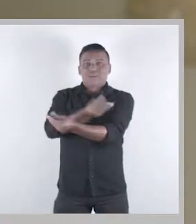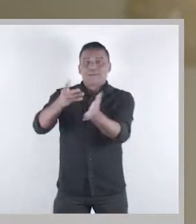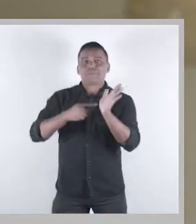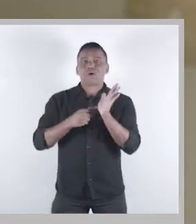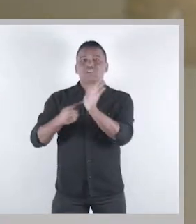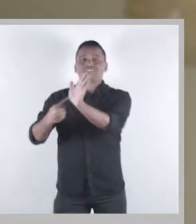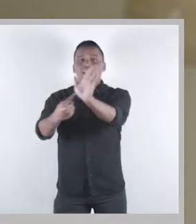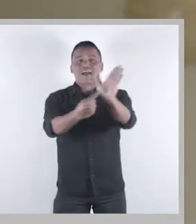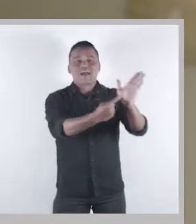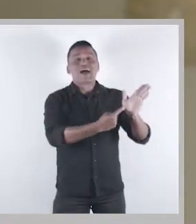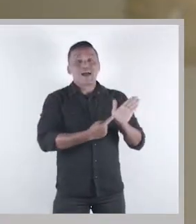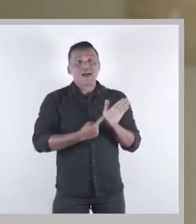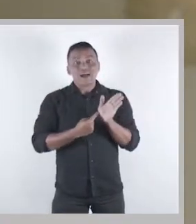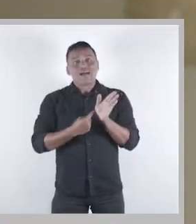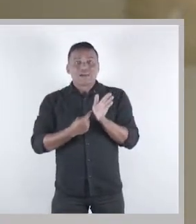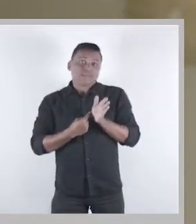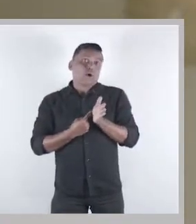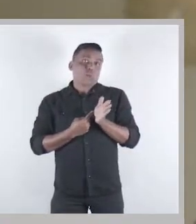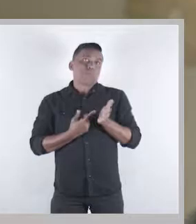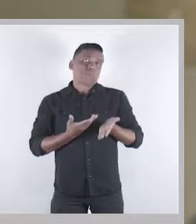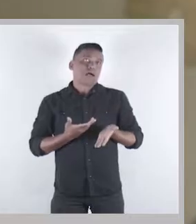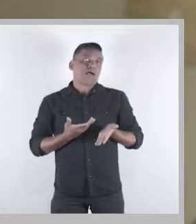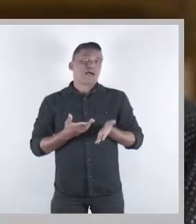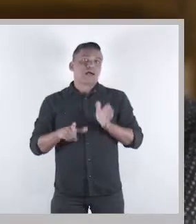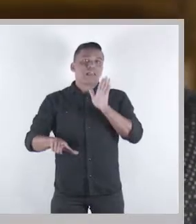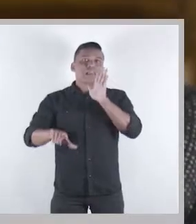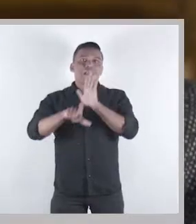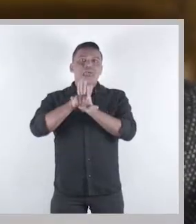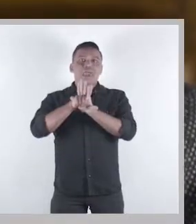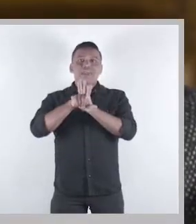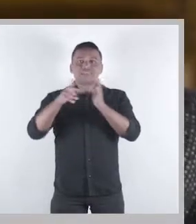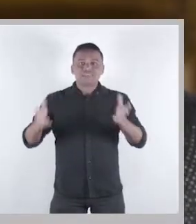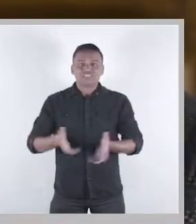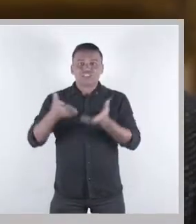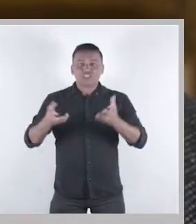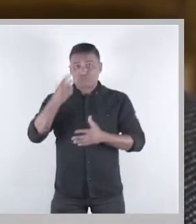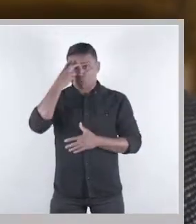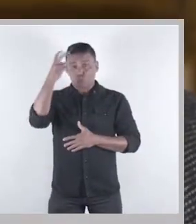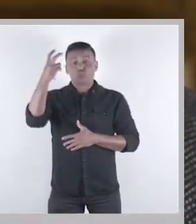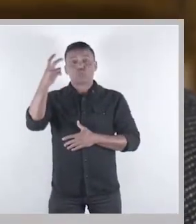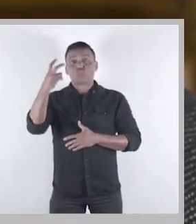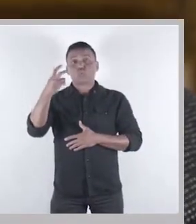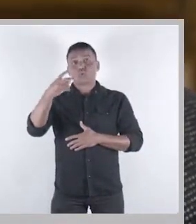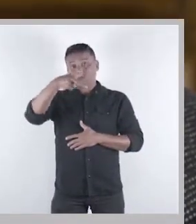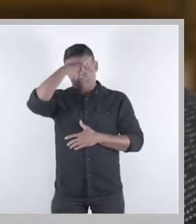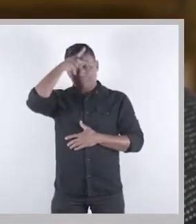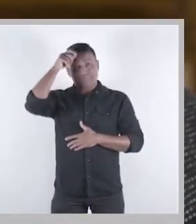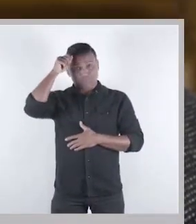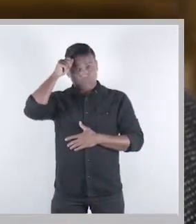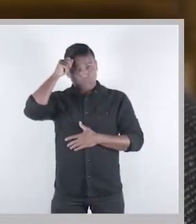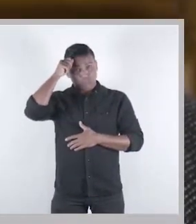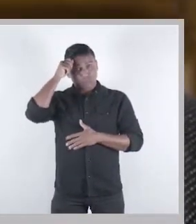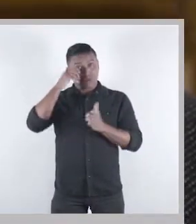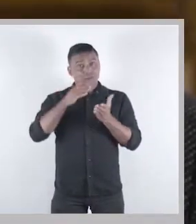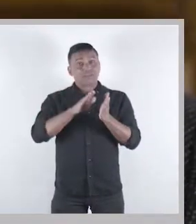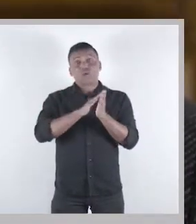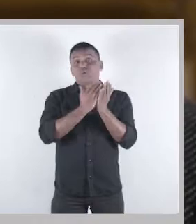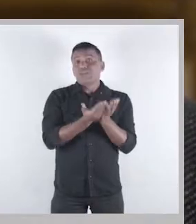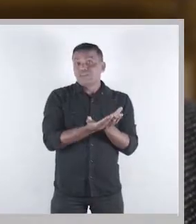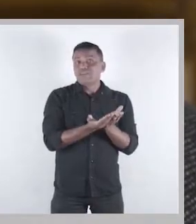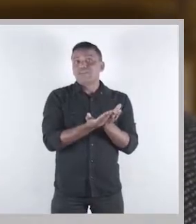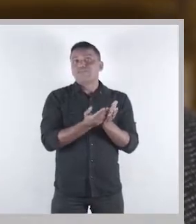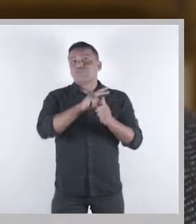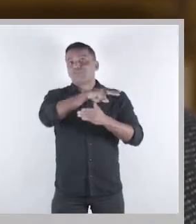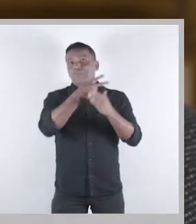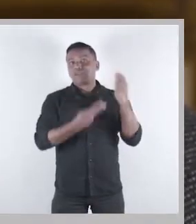lei municipal de fazer um livro com entrevistas né que seria bilíngue E aí eu tinha um trabalho na época